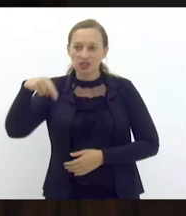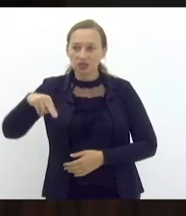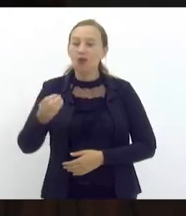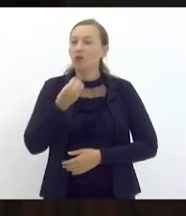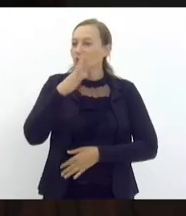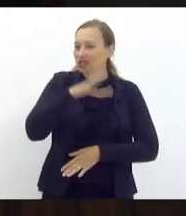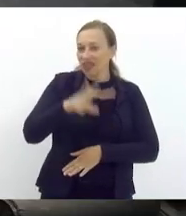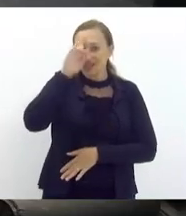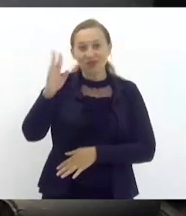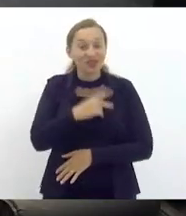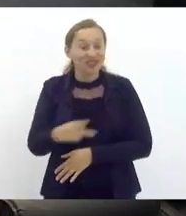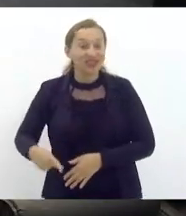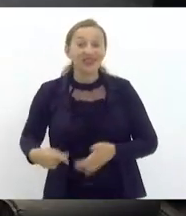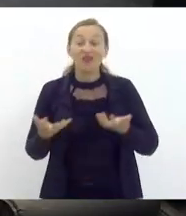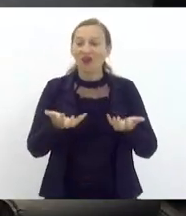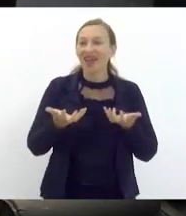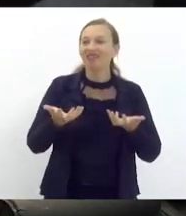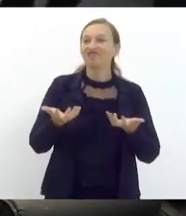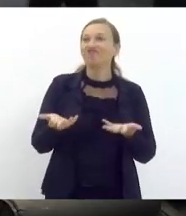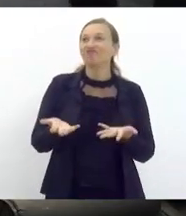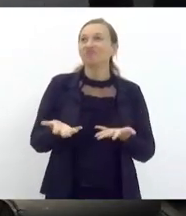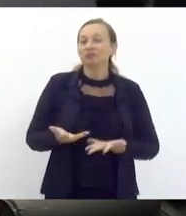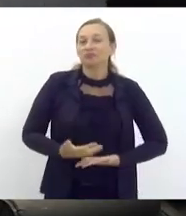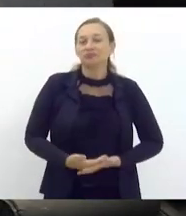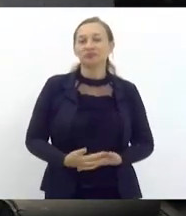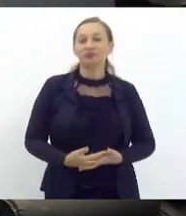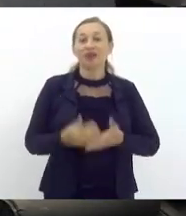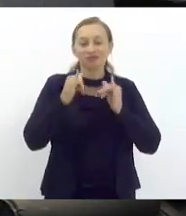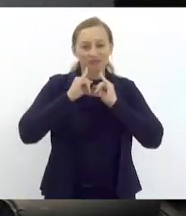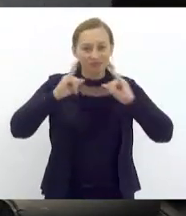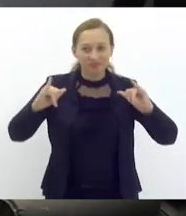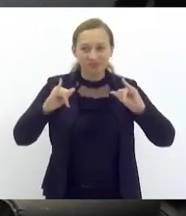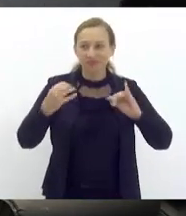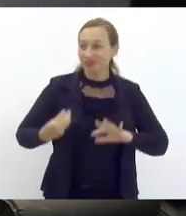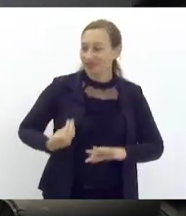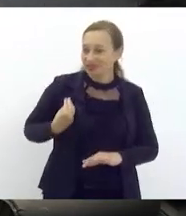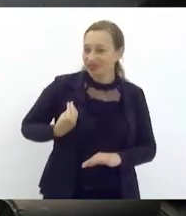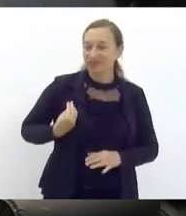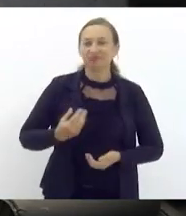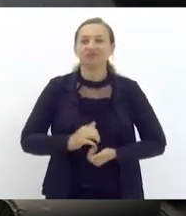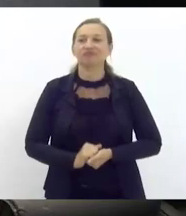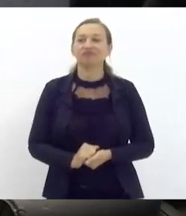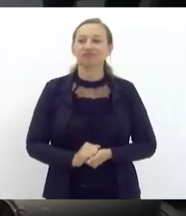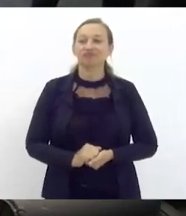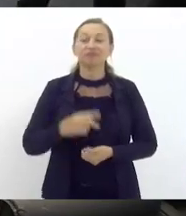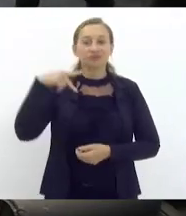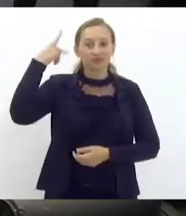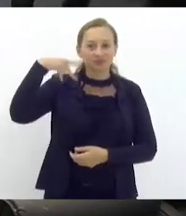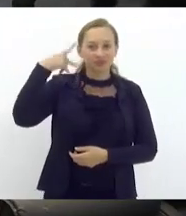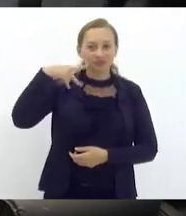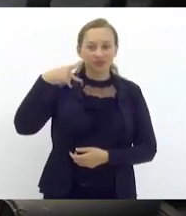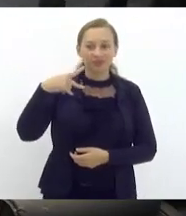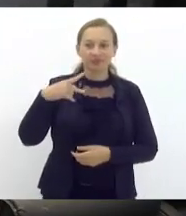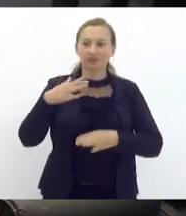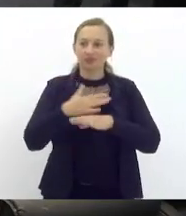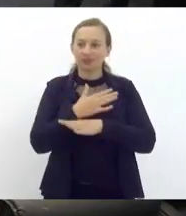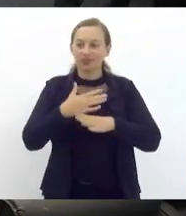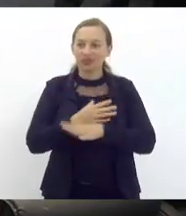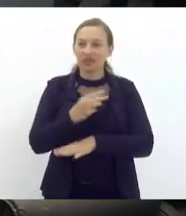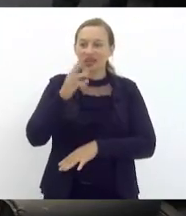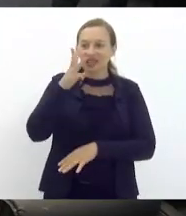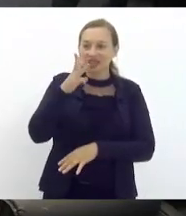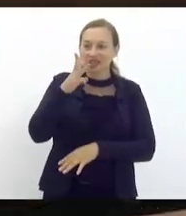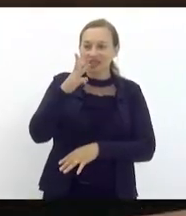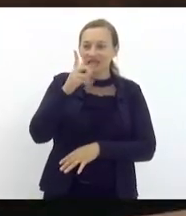primeiro quero aqui anunciar a presença do vereador da Cidade de Três